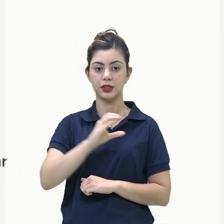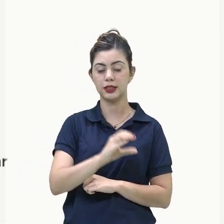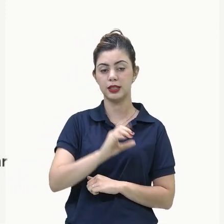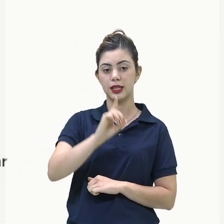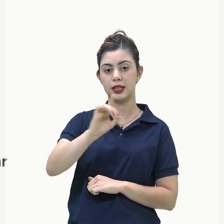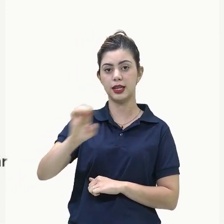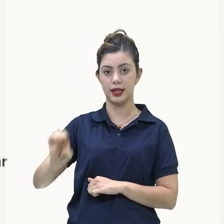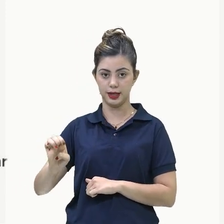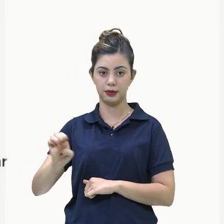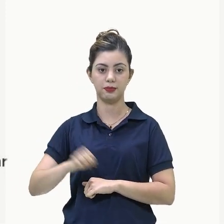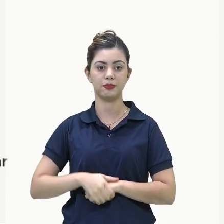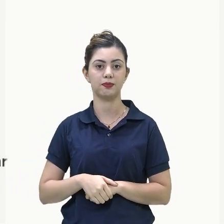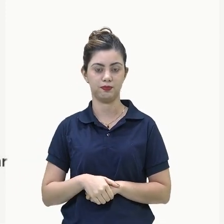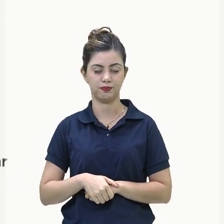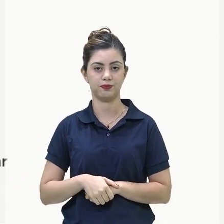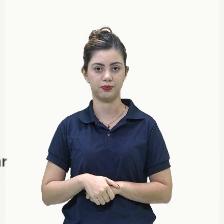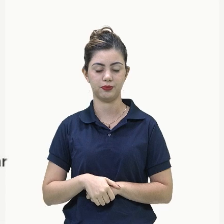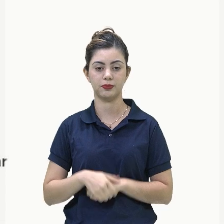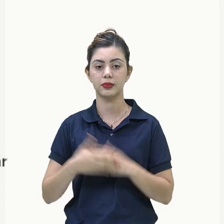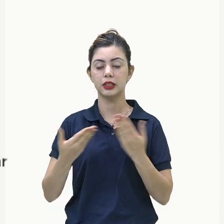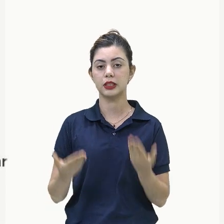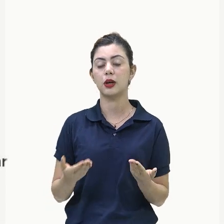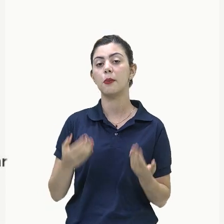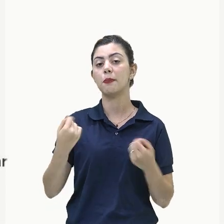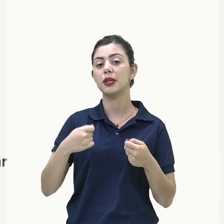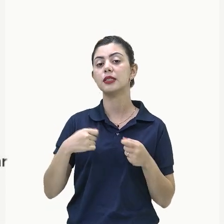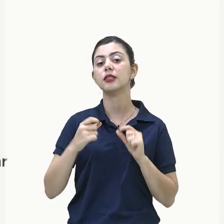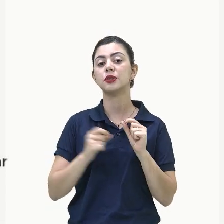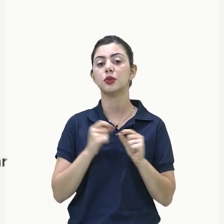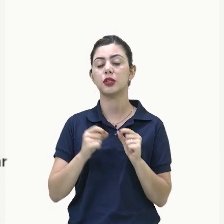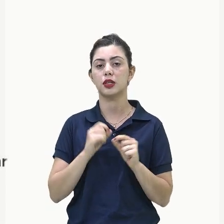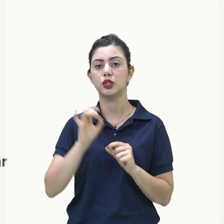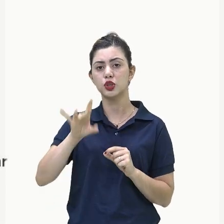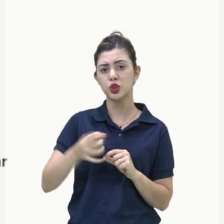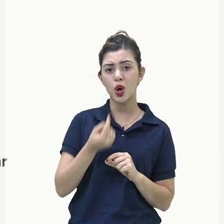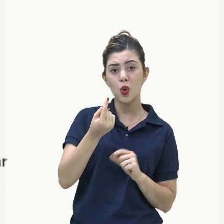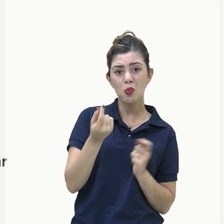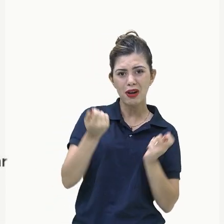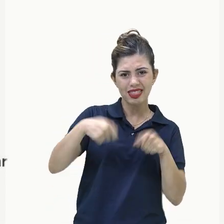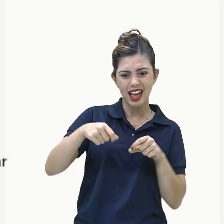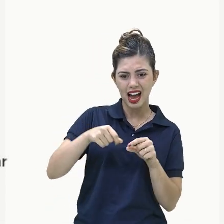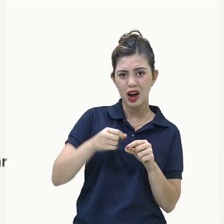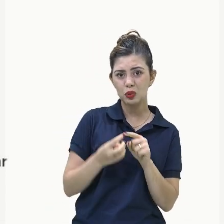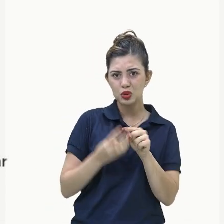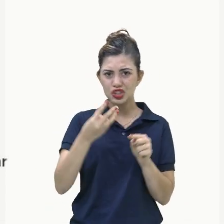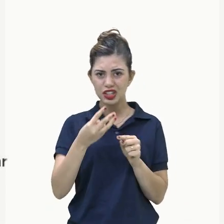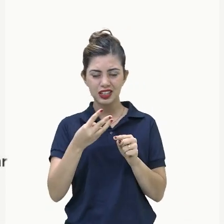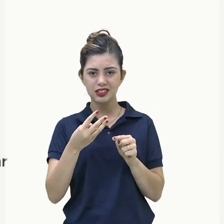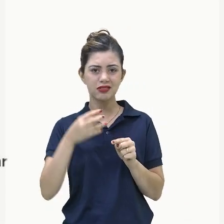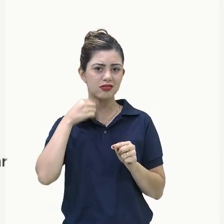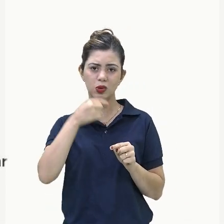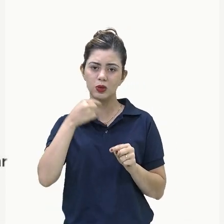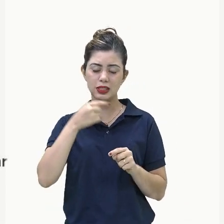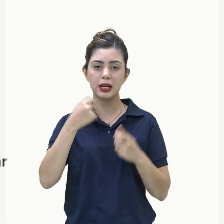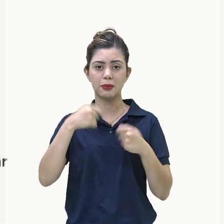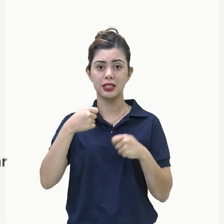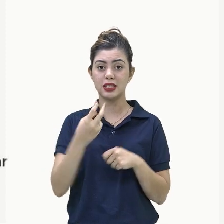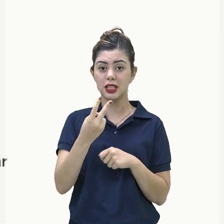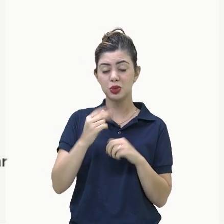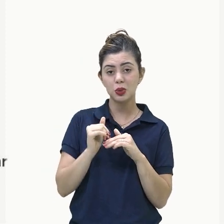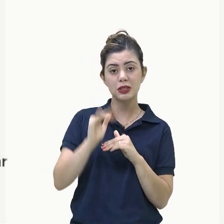tá? Eu vou precisar de mais de uma reta para contemplar, então, os três, tá?